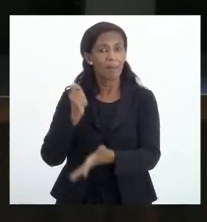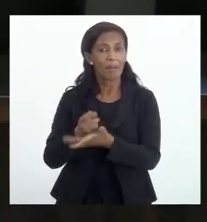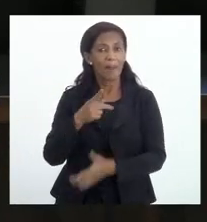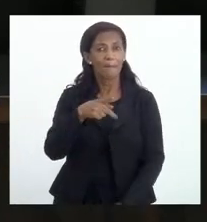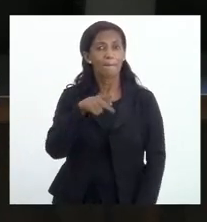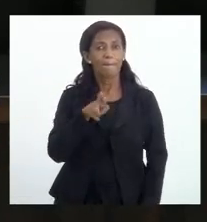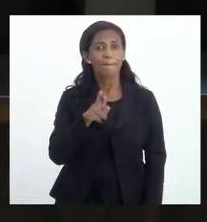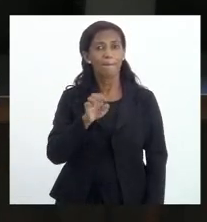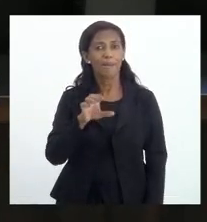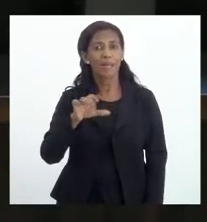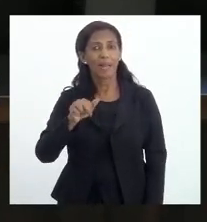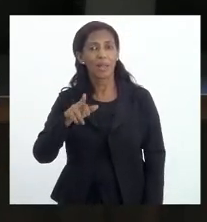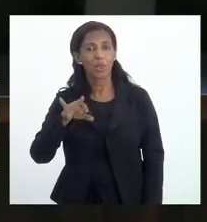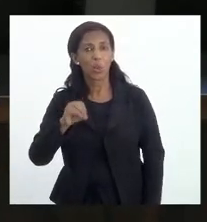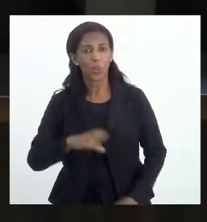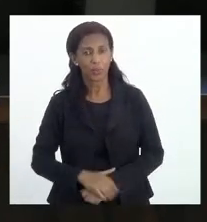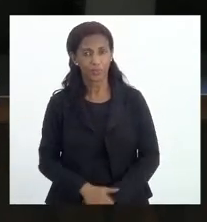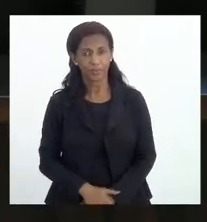precatório, Valdec?